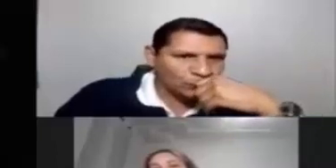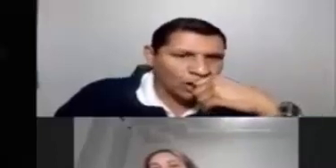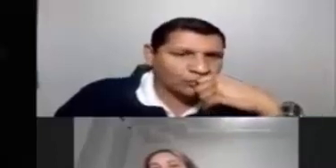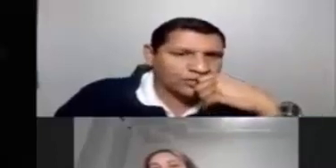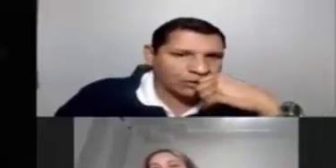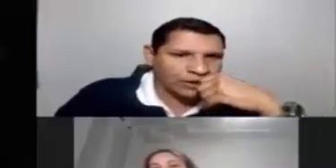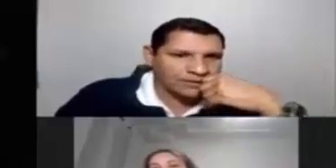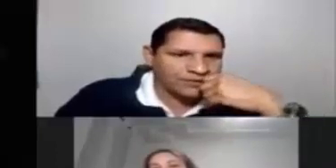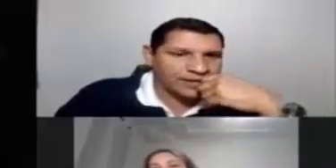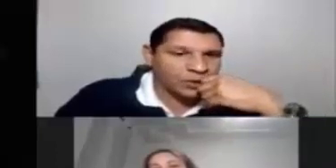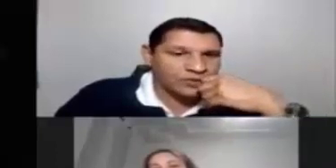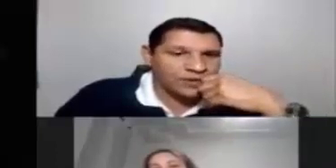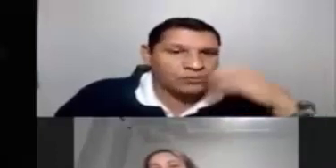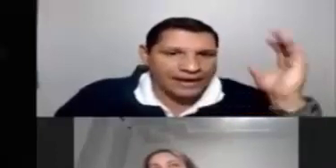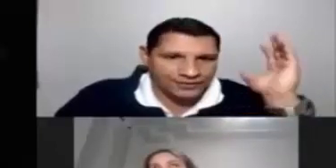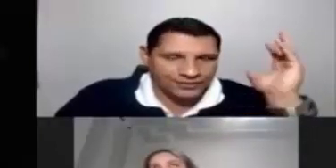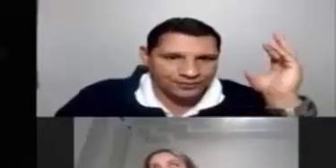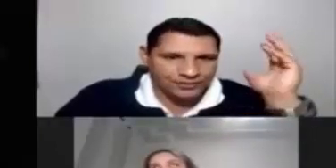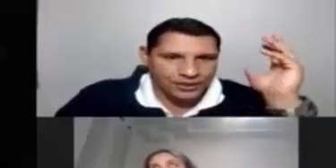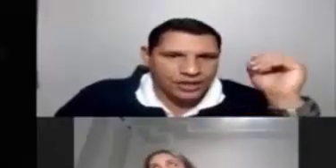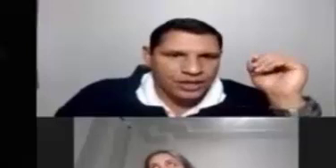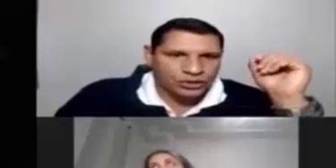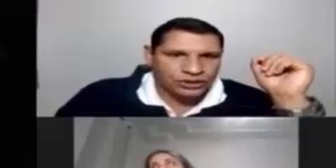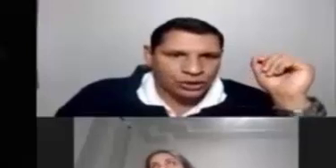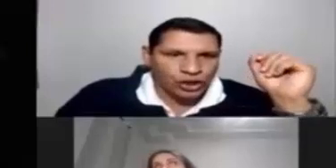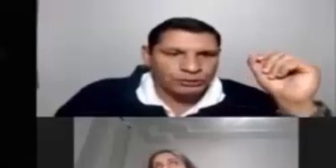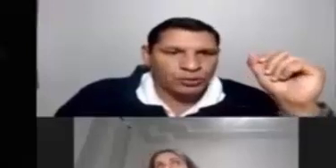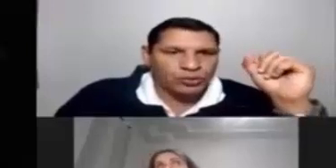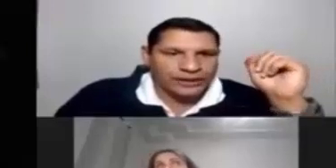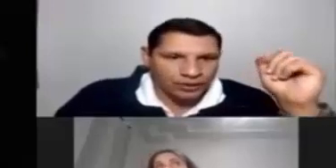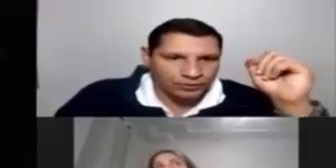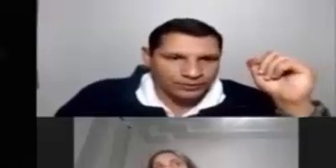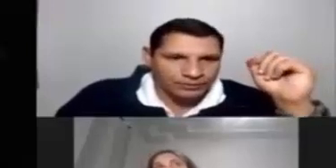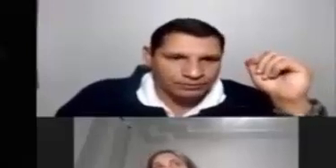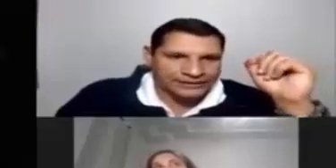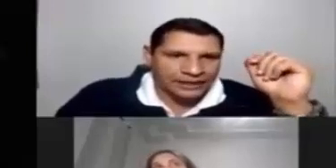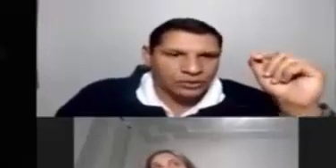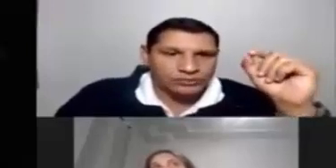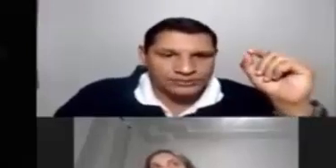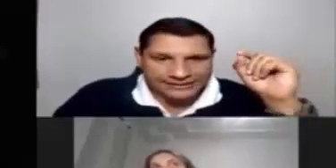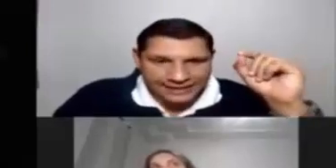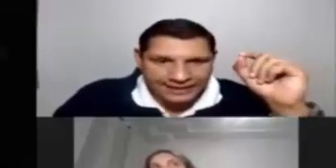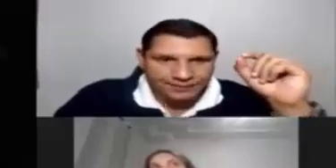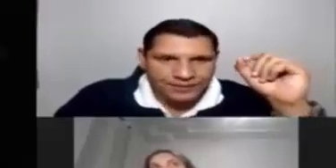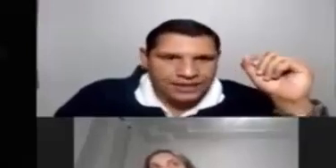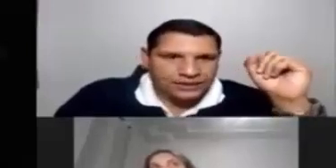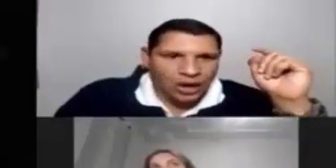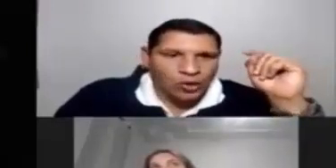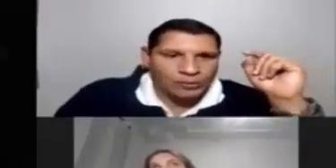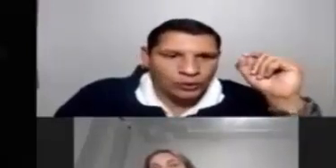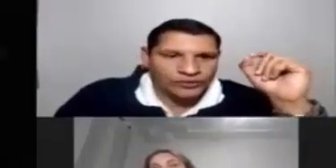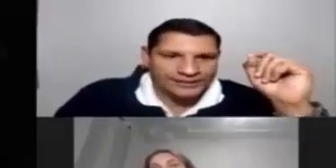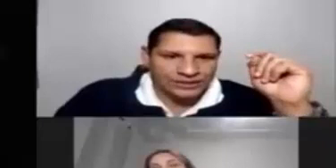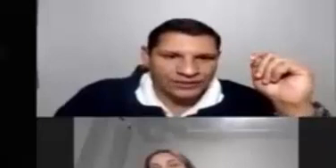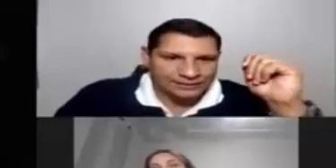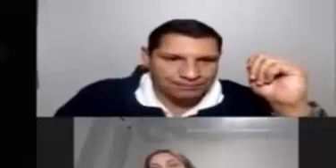Os olhos dos que agora me veem não me verão mais. Os teus olhos me procurarão, mas já não serei. Tal